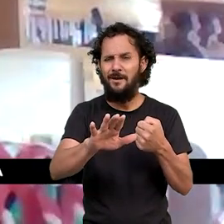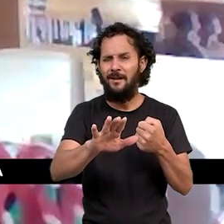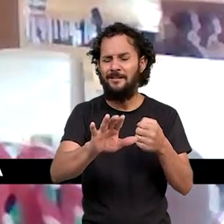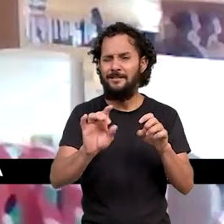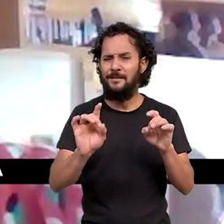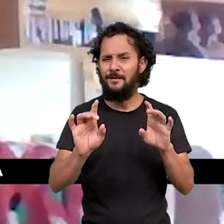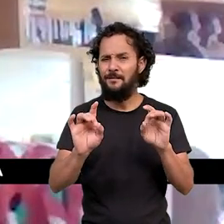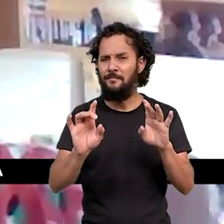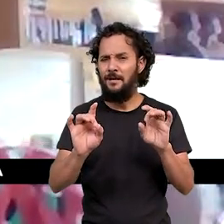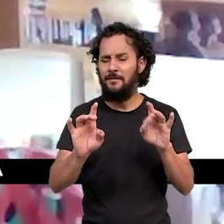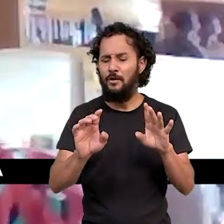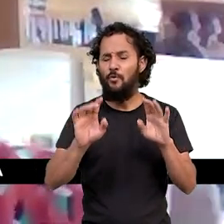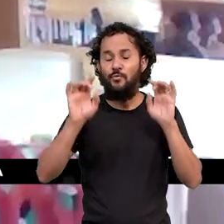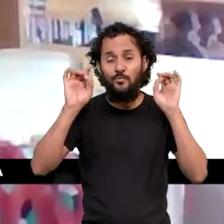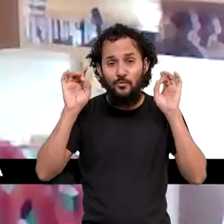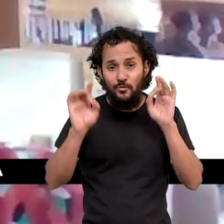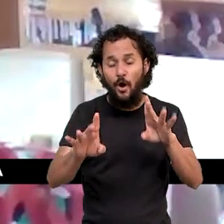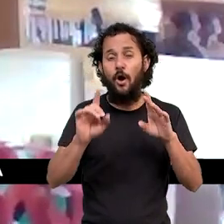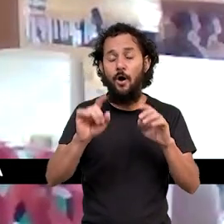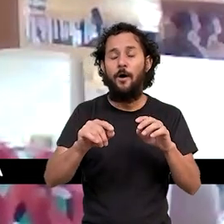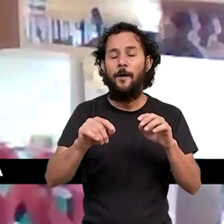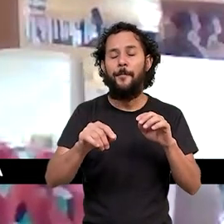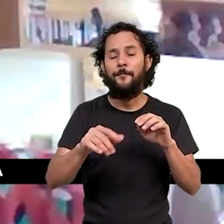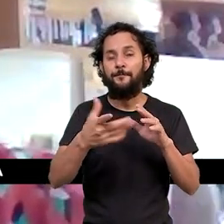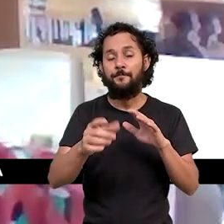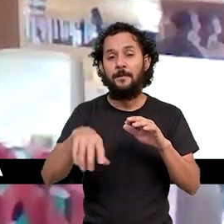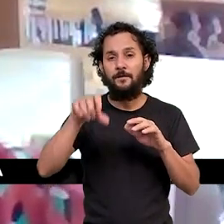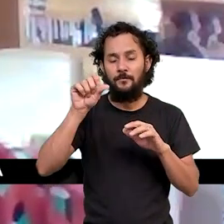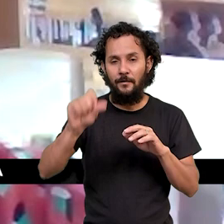mas especialmente e somente com a